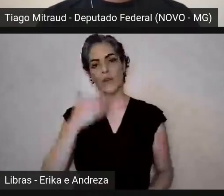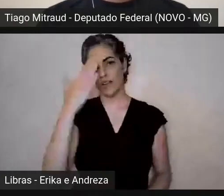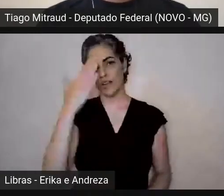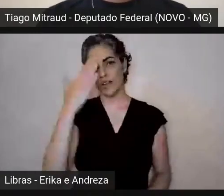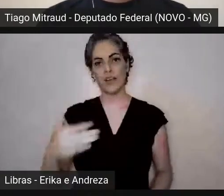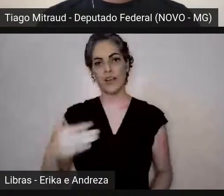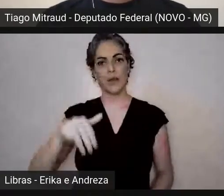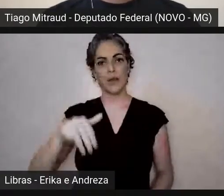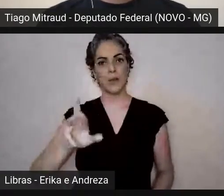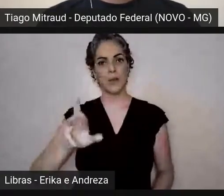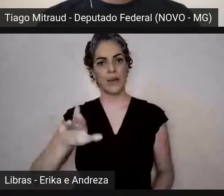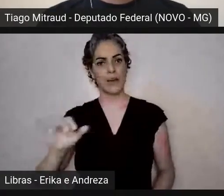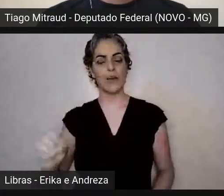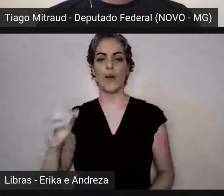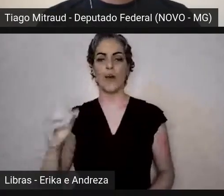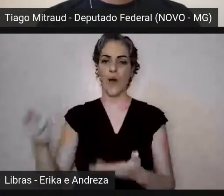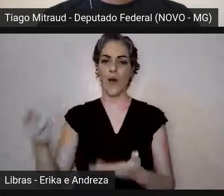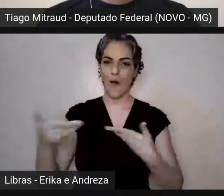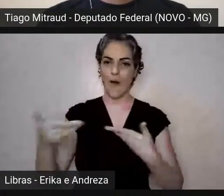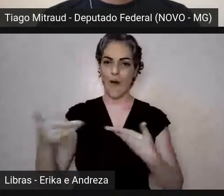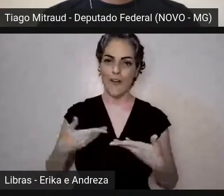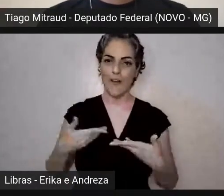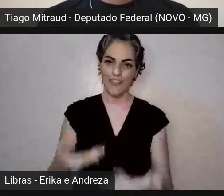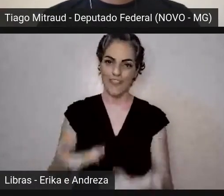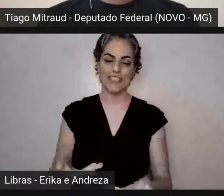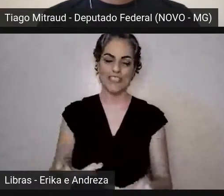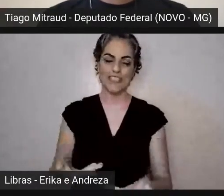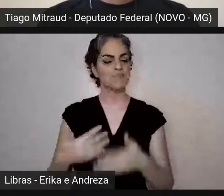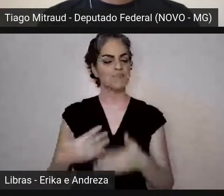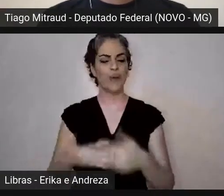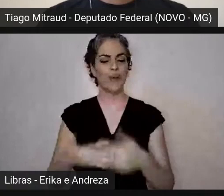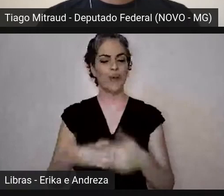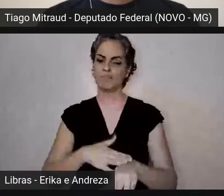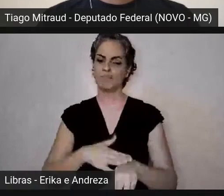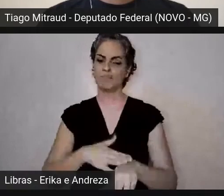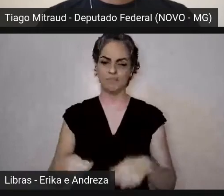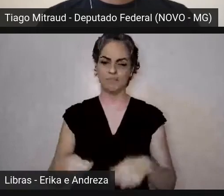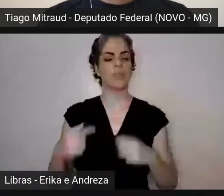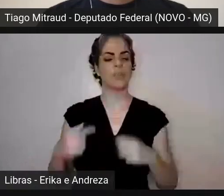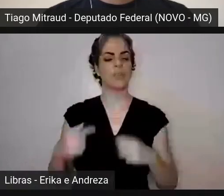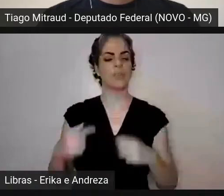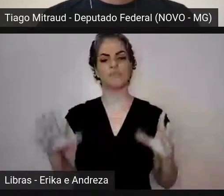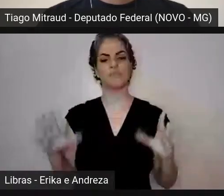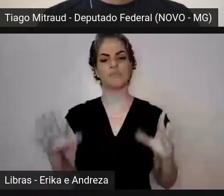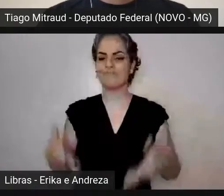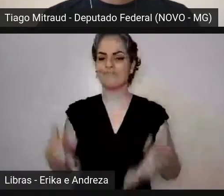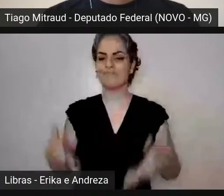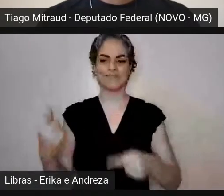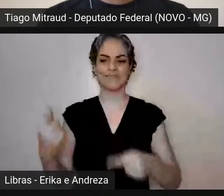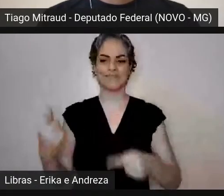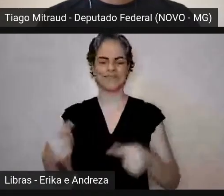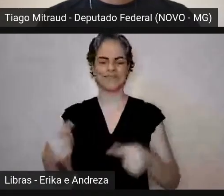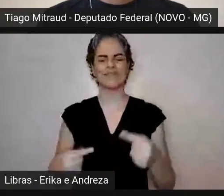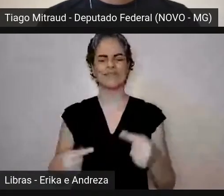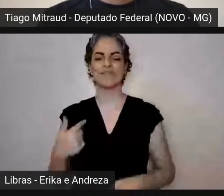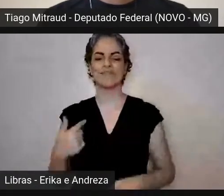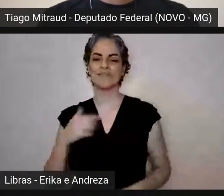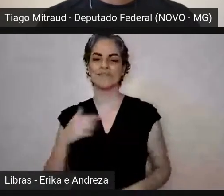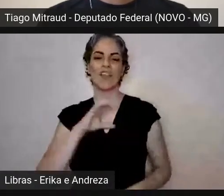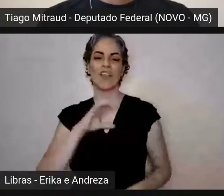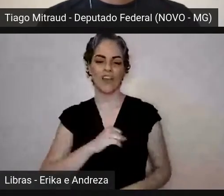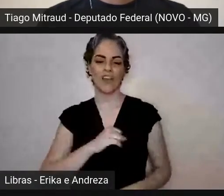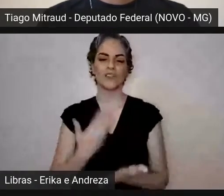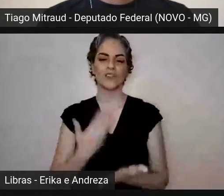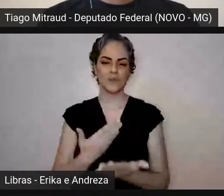convite, dizer que sempre que vocês precisarem, a gente vem fazer esse debate, que a gente é muito estudioso, essa é uma